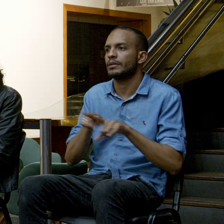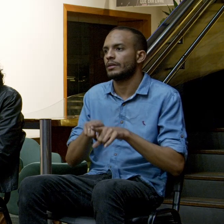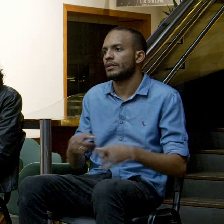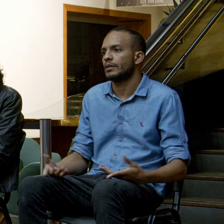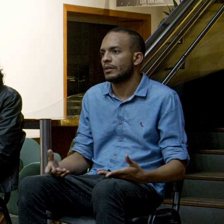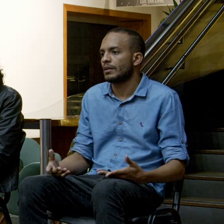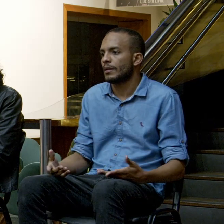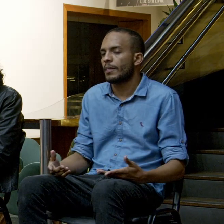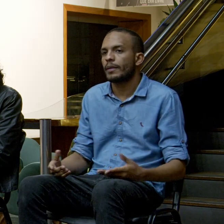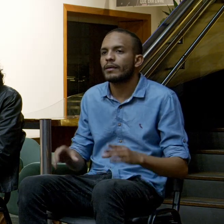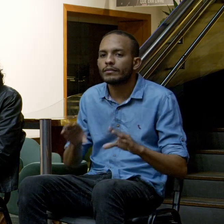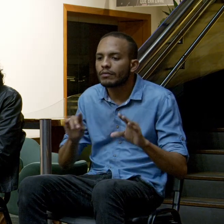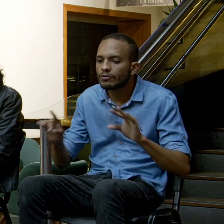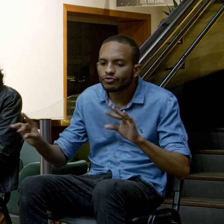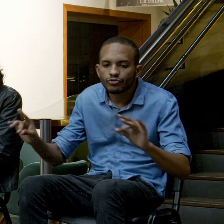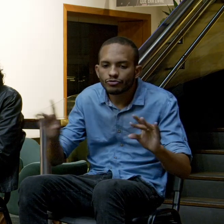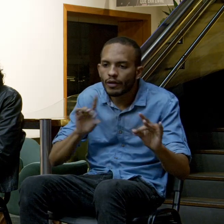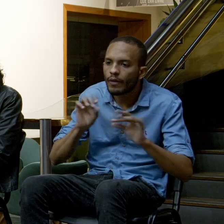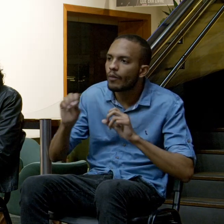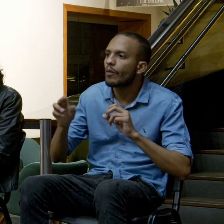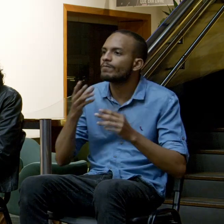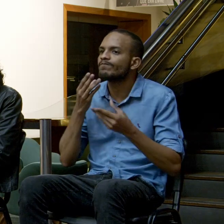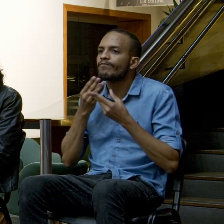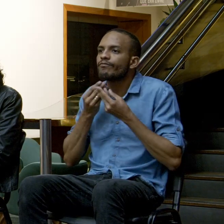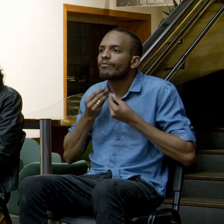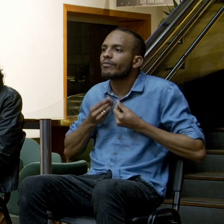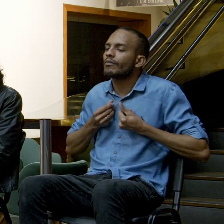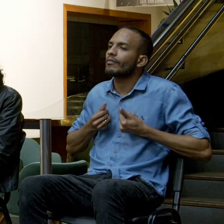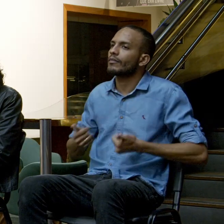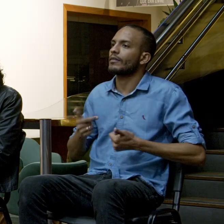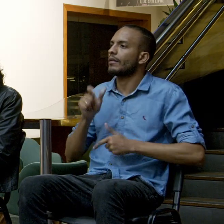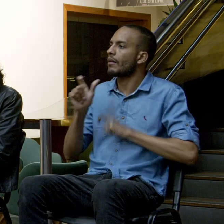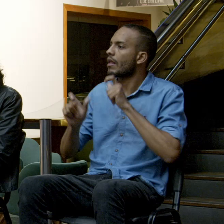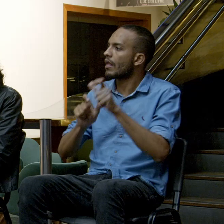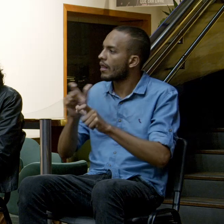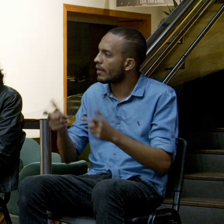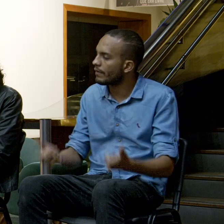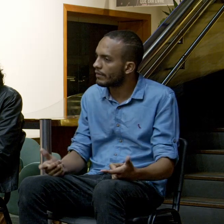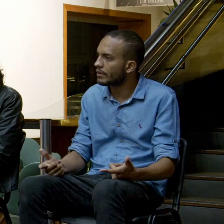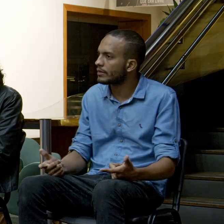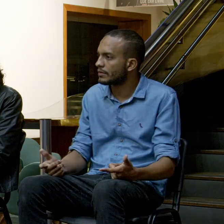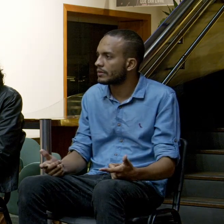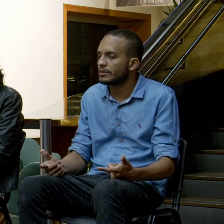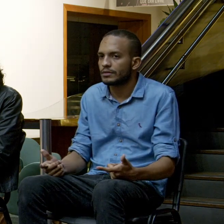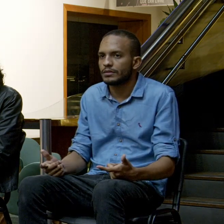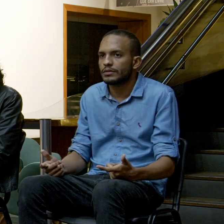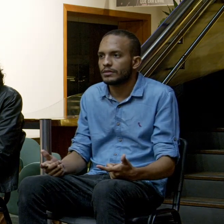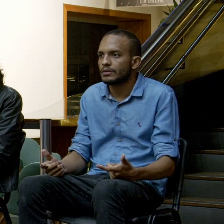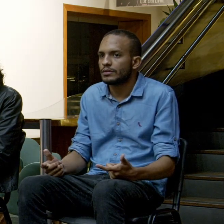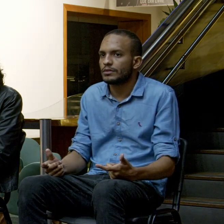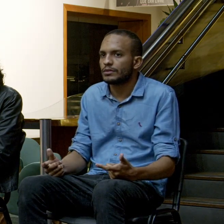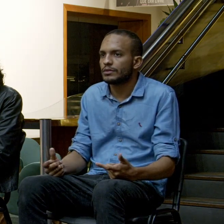e tatear ou digerir, ou, né? Acho que a gente falou palavras que são de